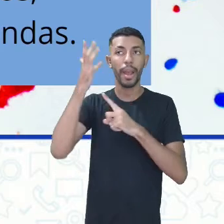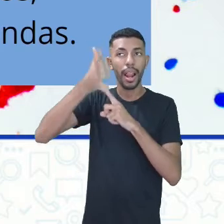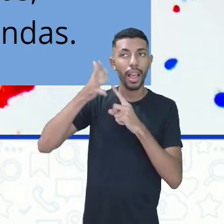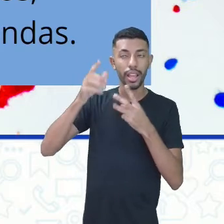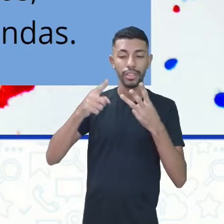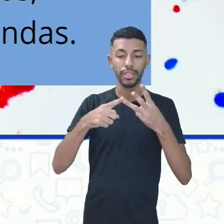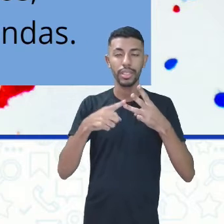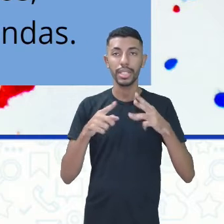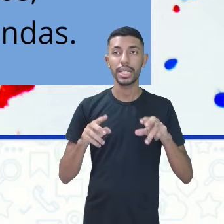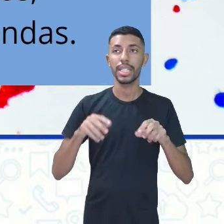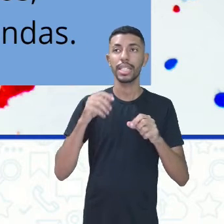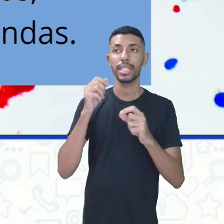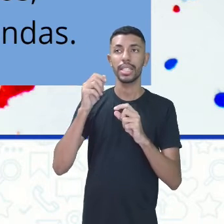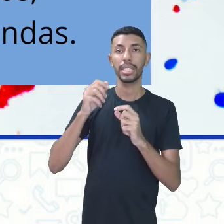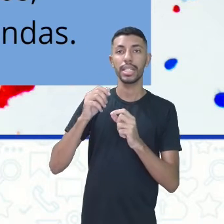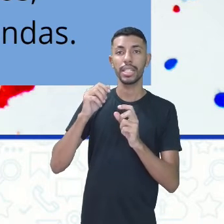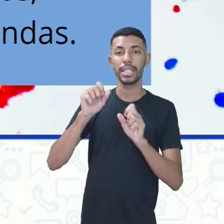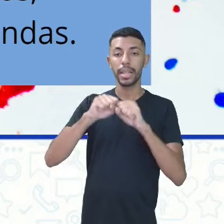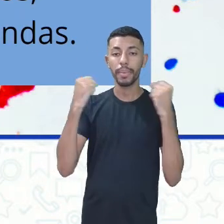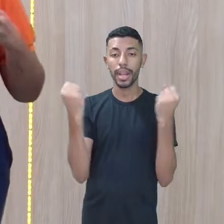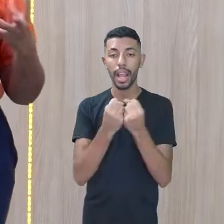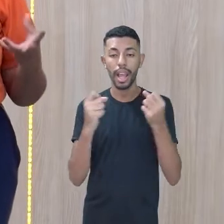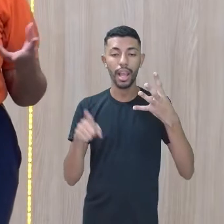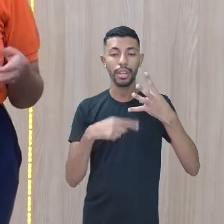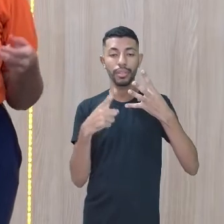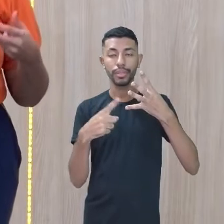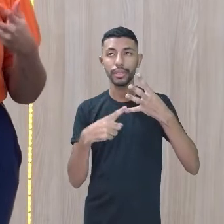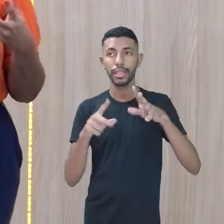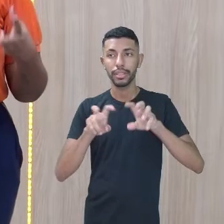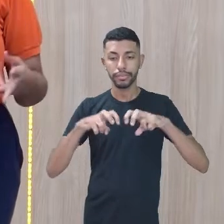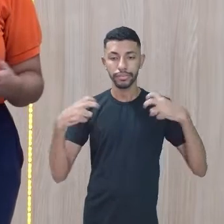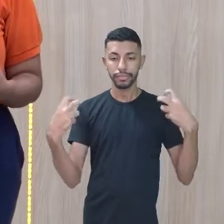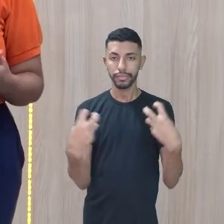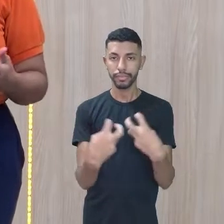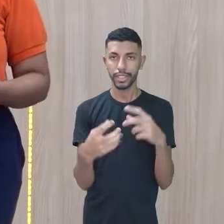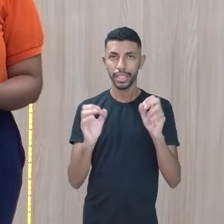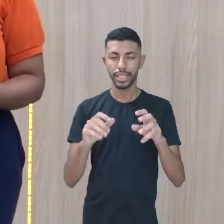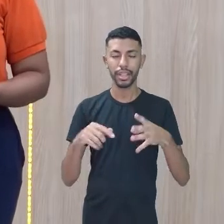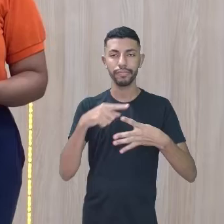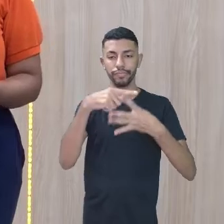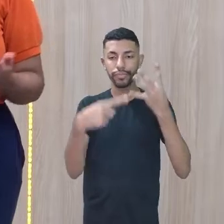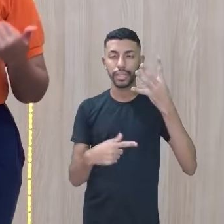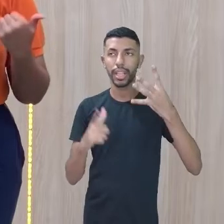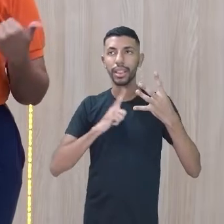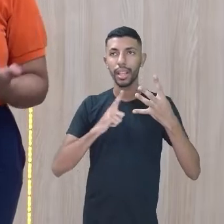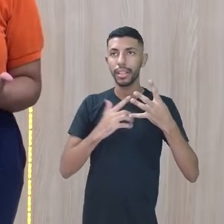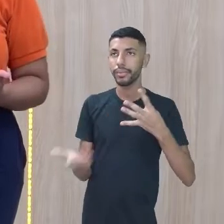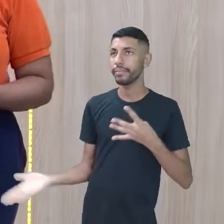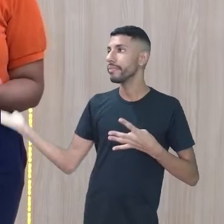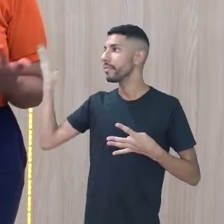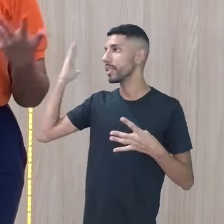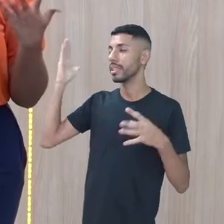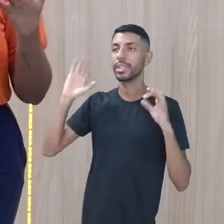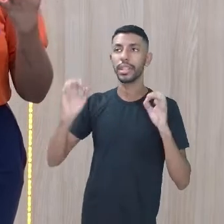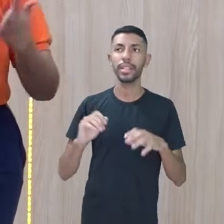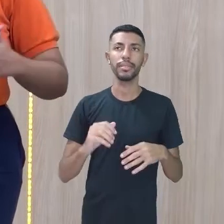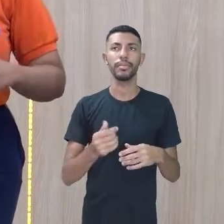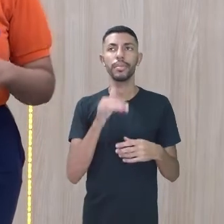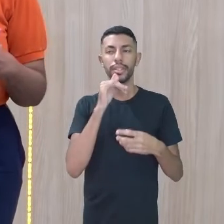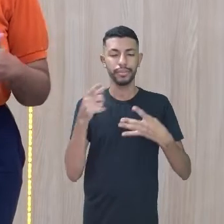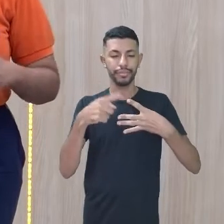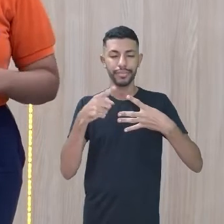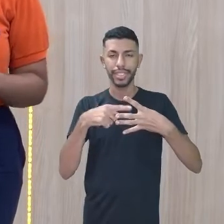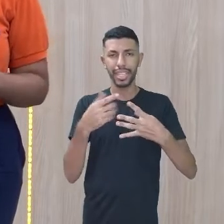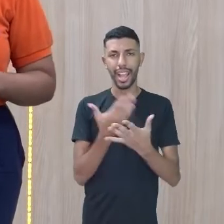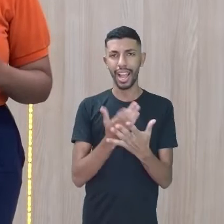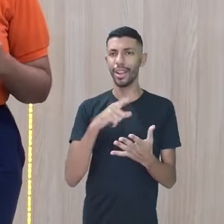redondas. A gente vai ver um pouquinho a diferença de cada uma delas, tirando a aula, né? A aula a gente entende o que é, a gente está na escola, já sabe